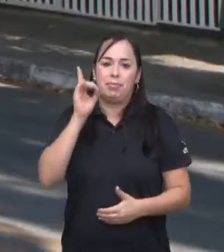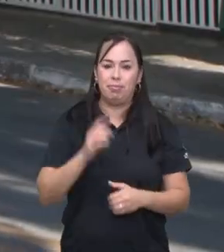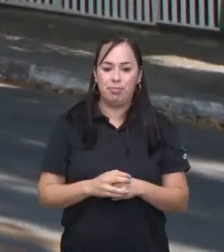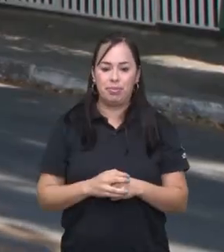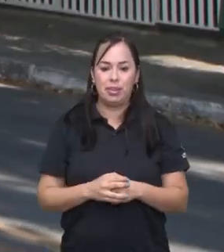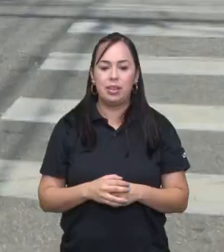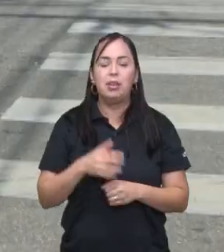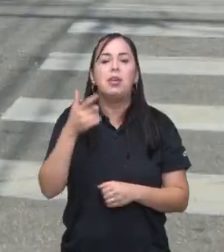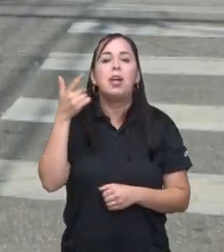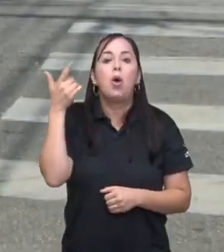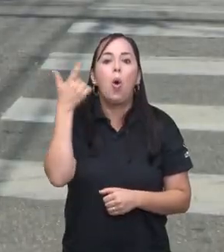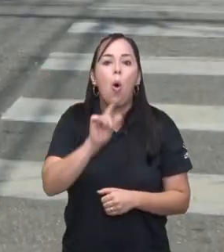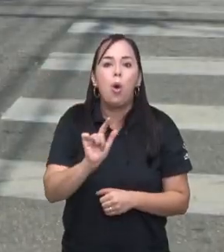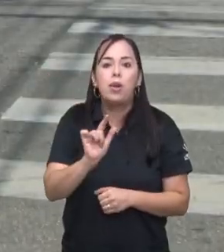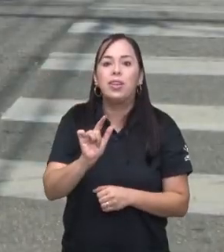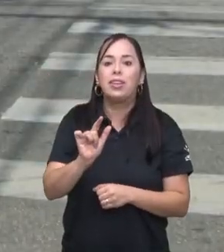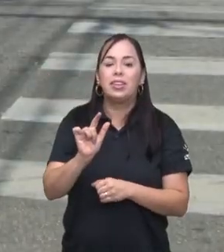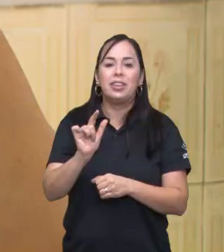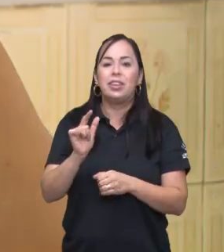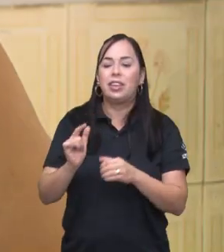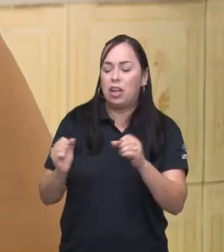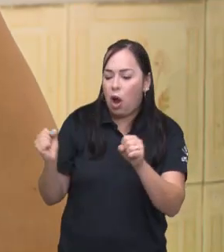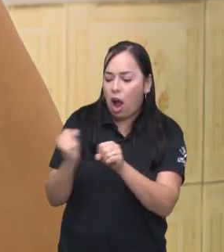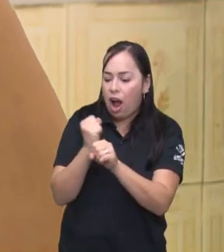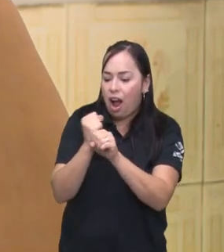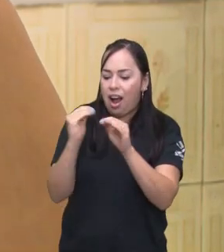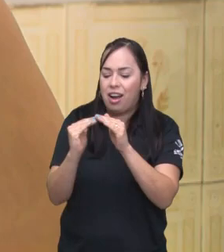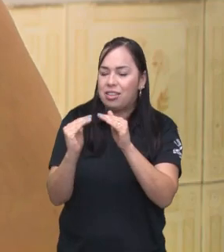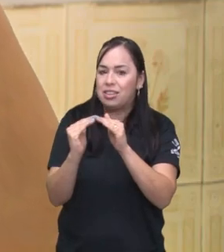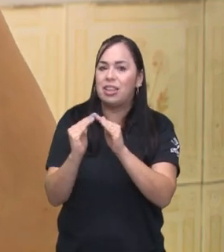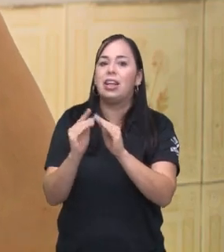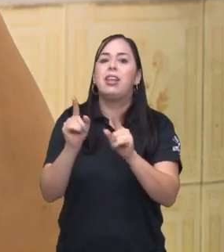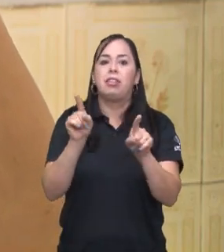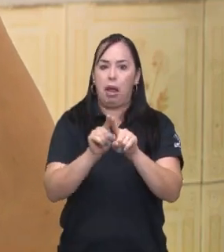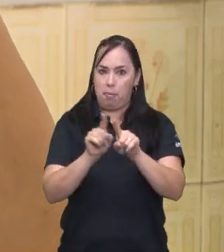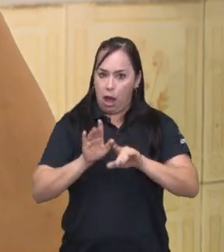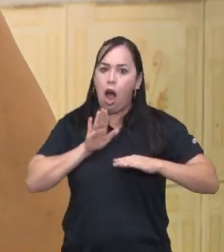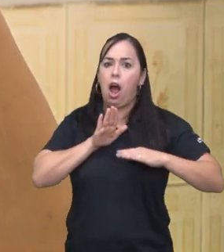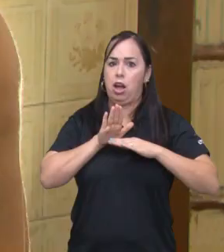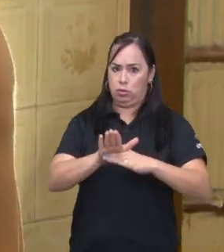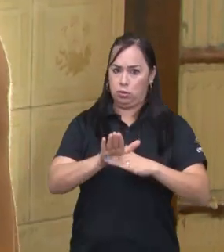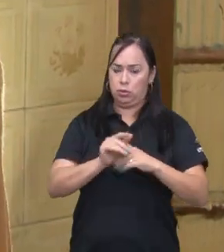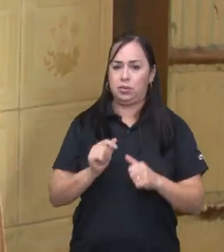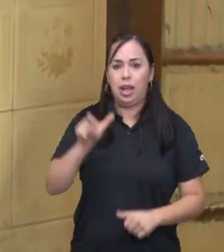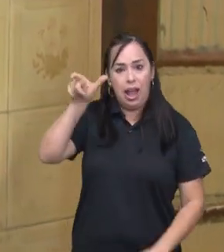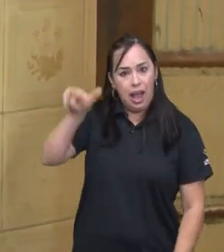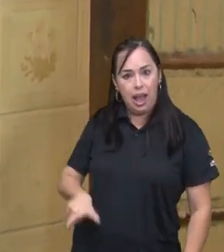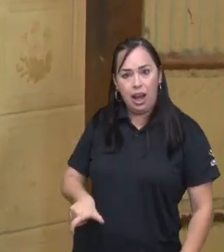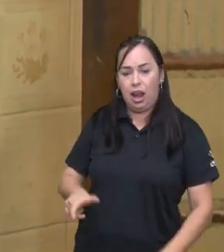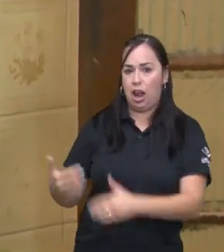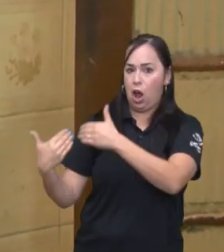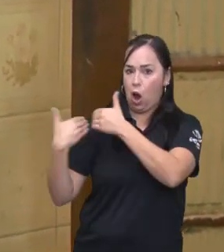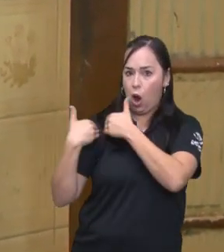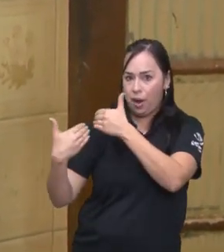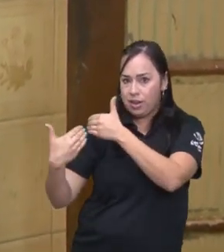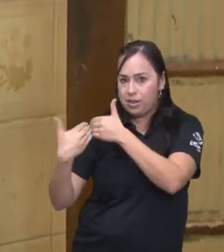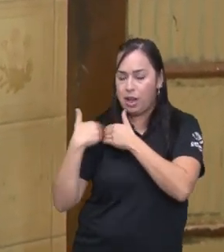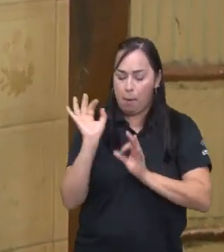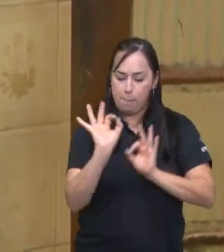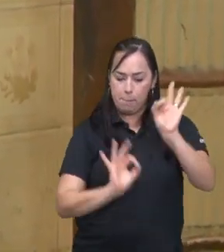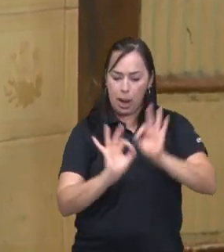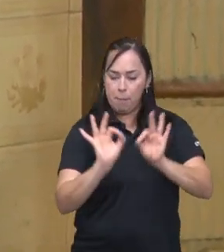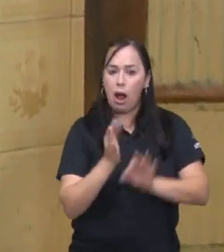que a casa estivesse pronta em tempo recorde, Dona Cida também colocou a mão na massa. Ela era responsável pelo preparo